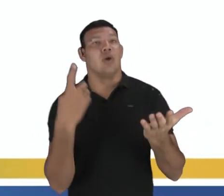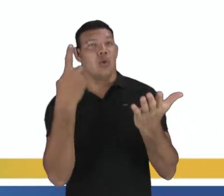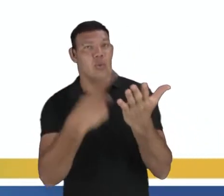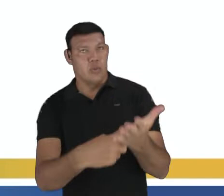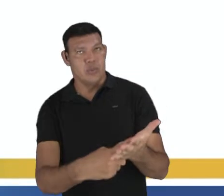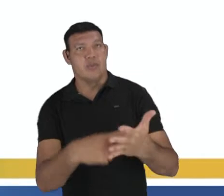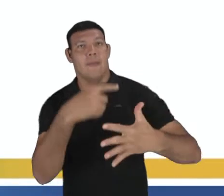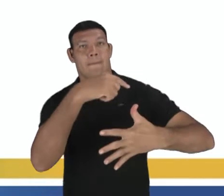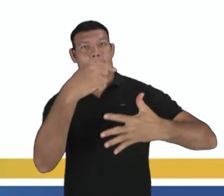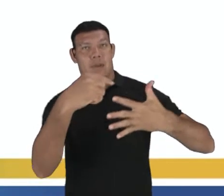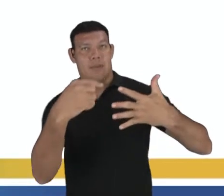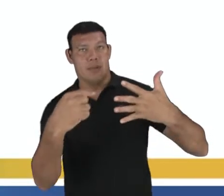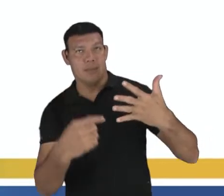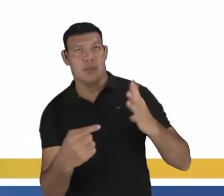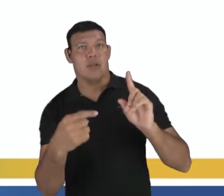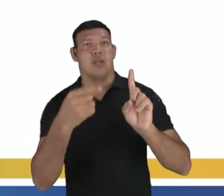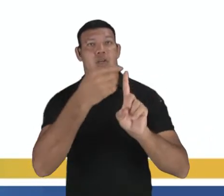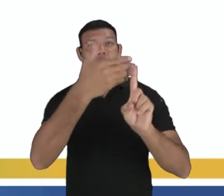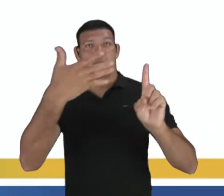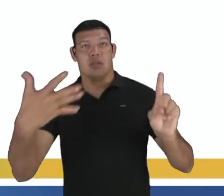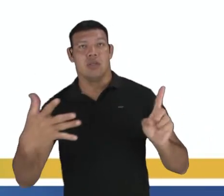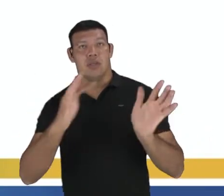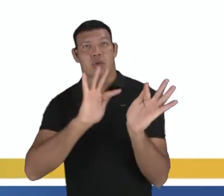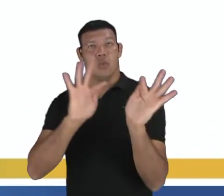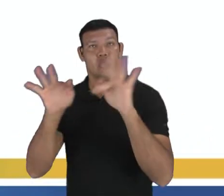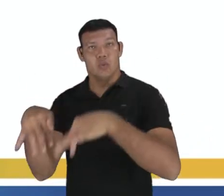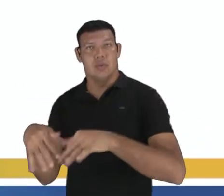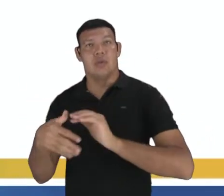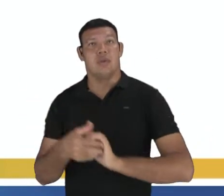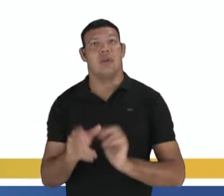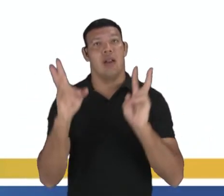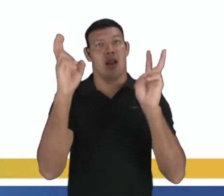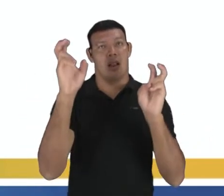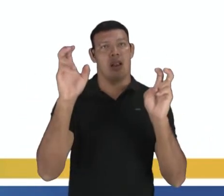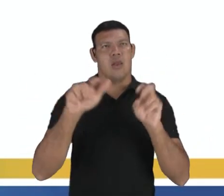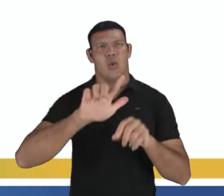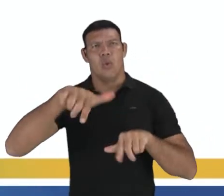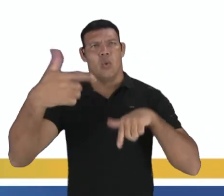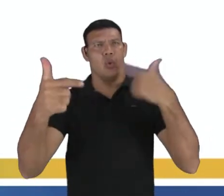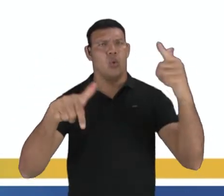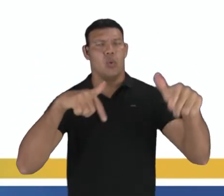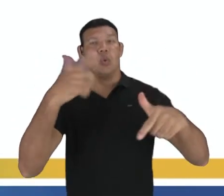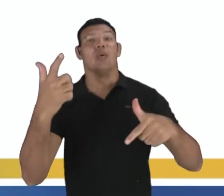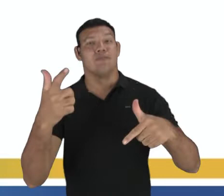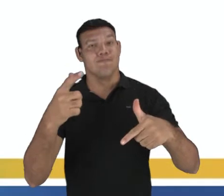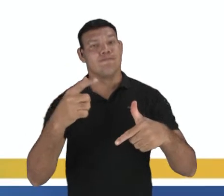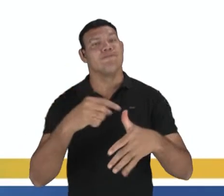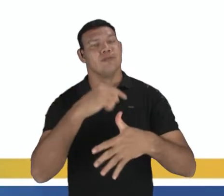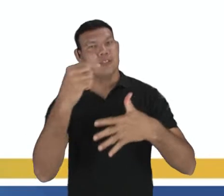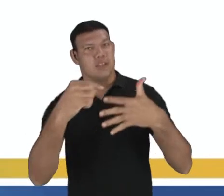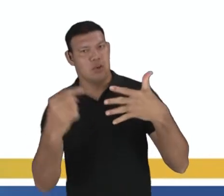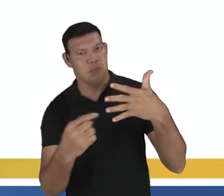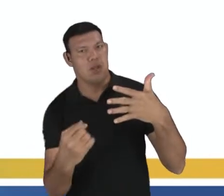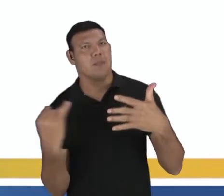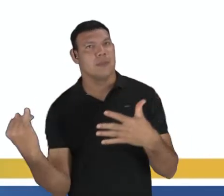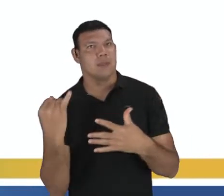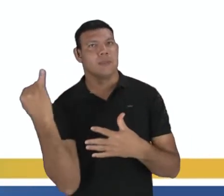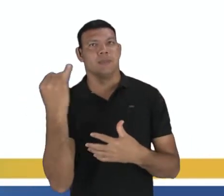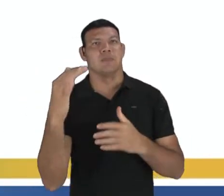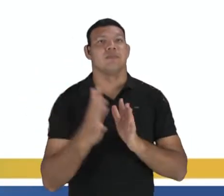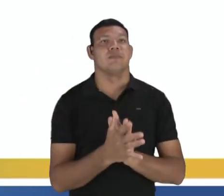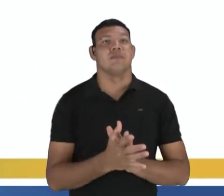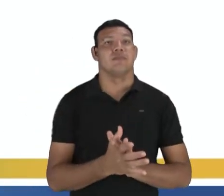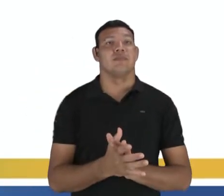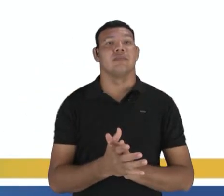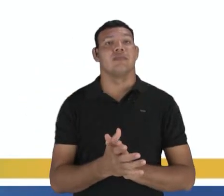aspas, expressões do tipo parece que, segundo X, entre outros. Tanto a